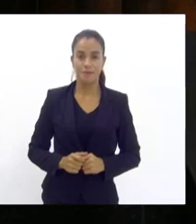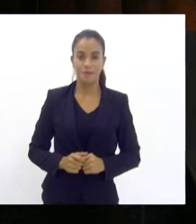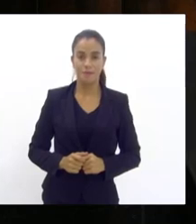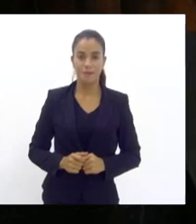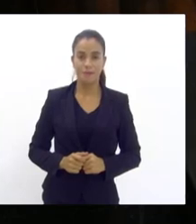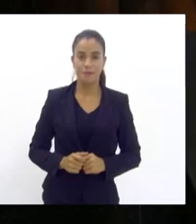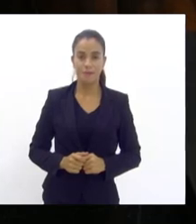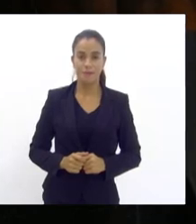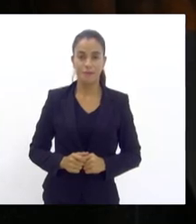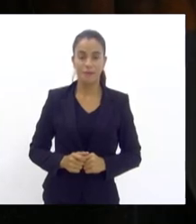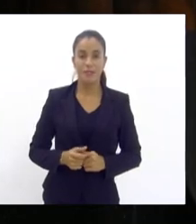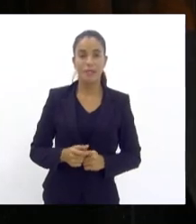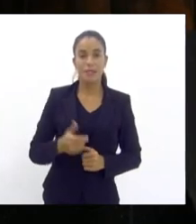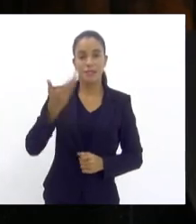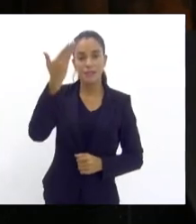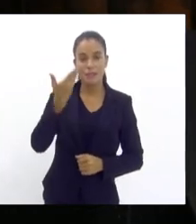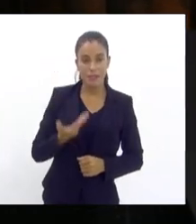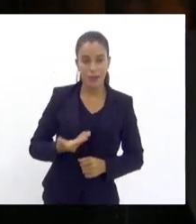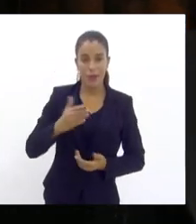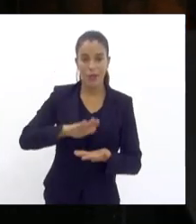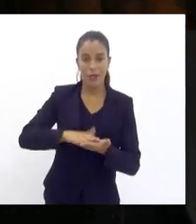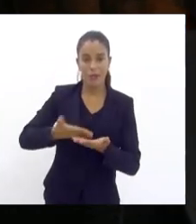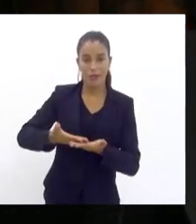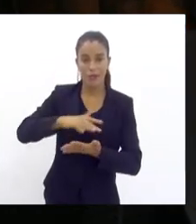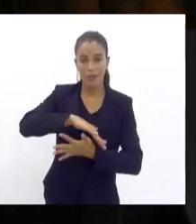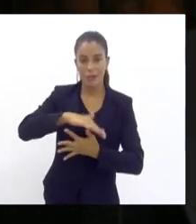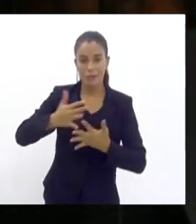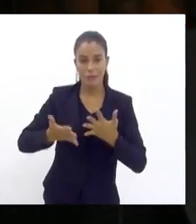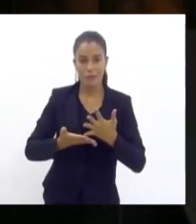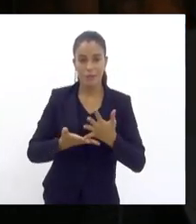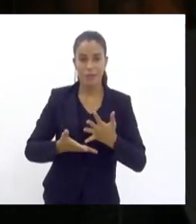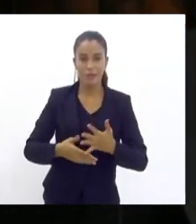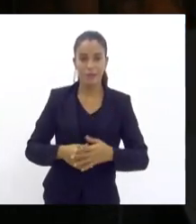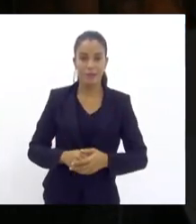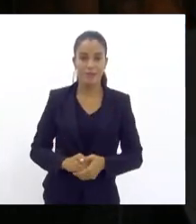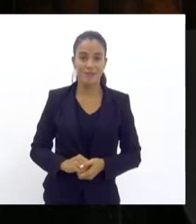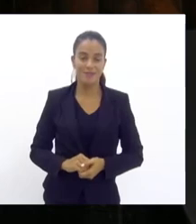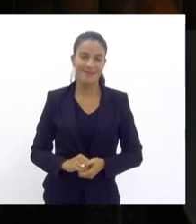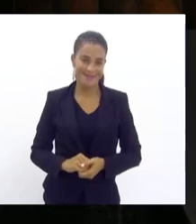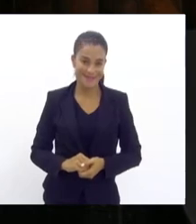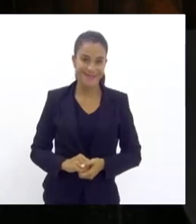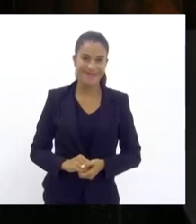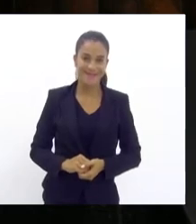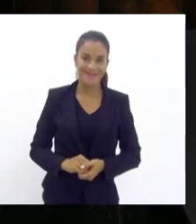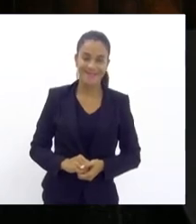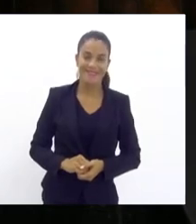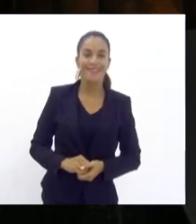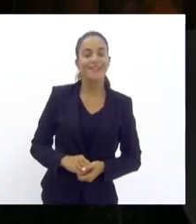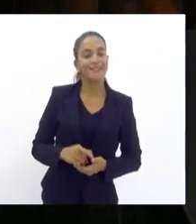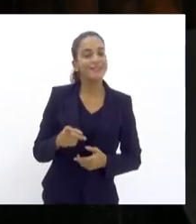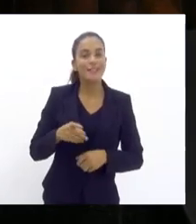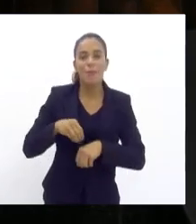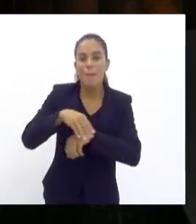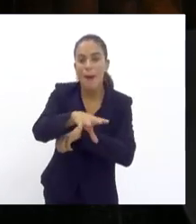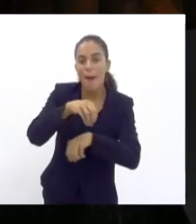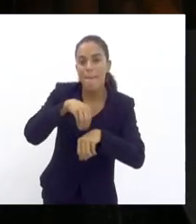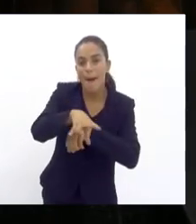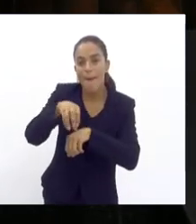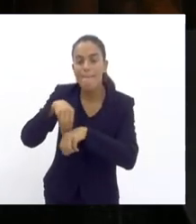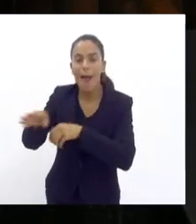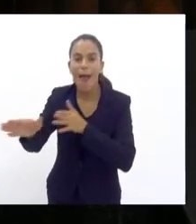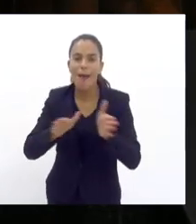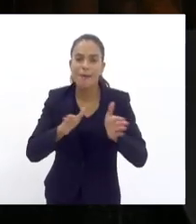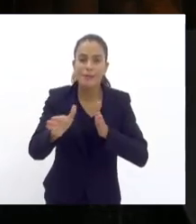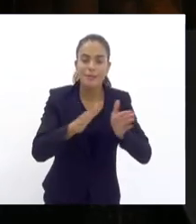senhora intérprete da linguagem de Libras que leva a nossa voz